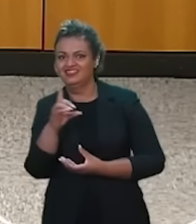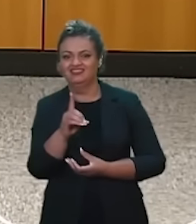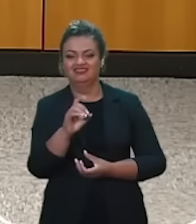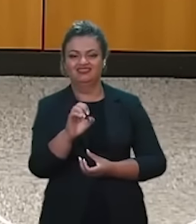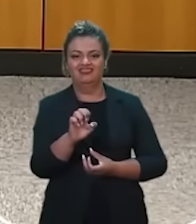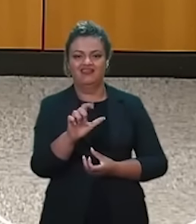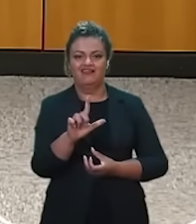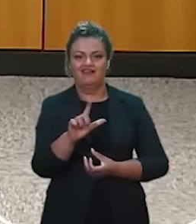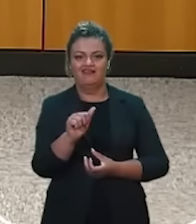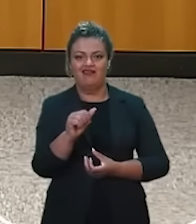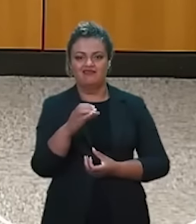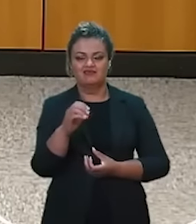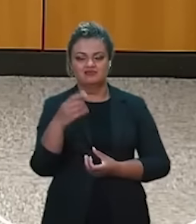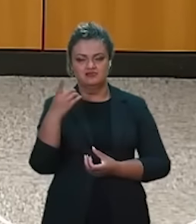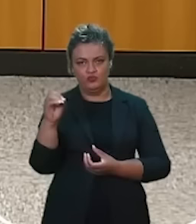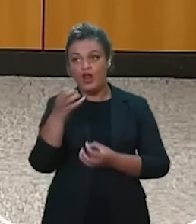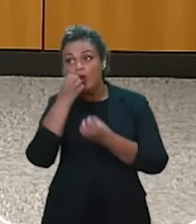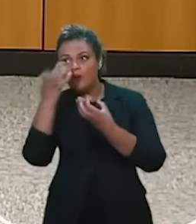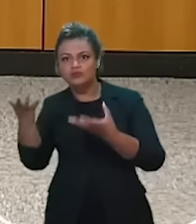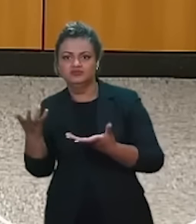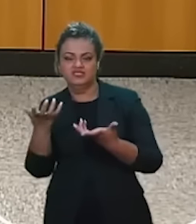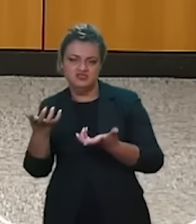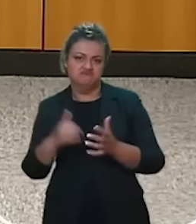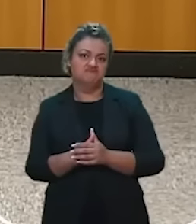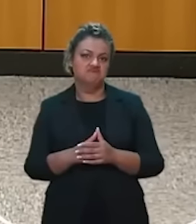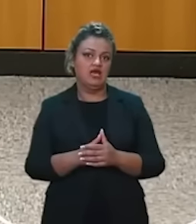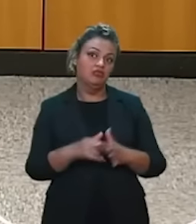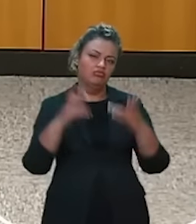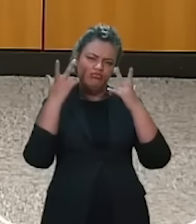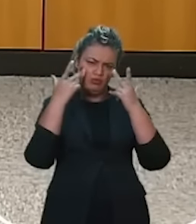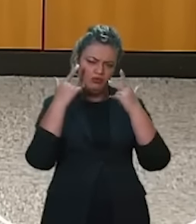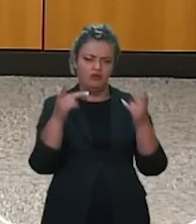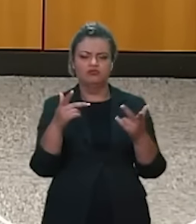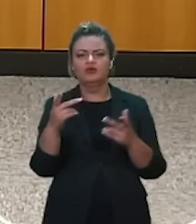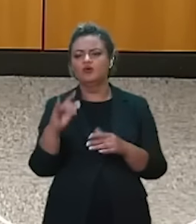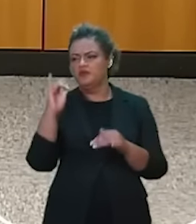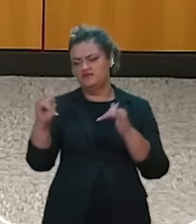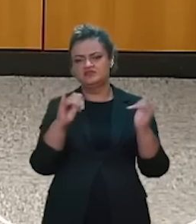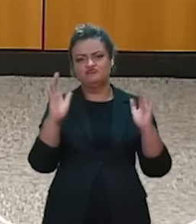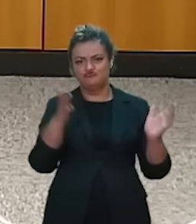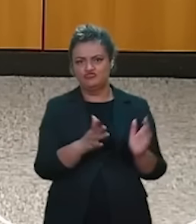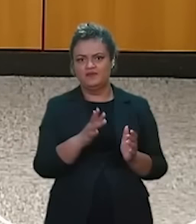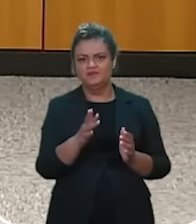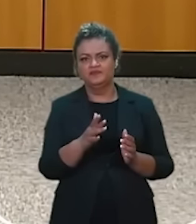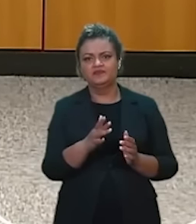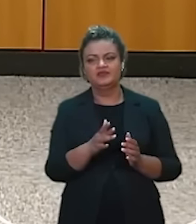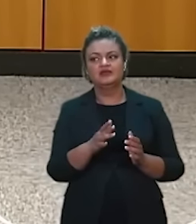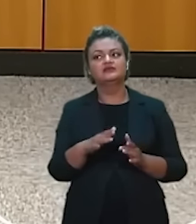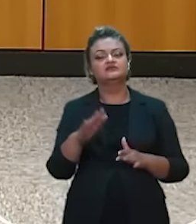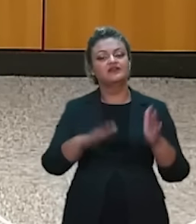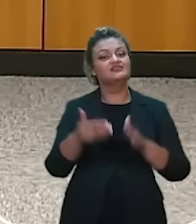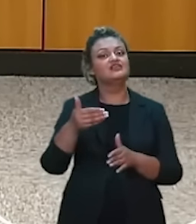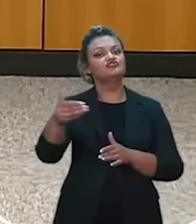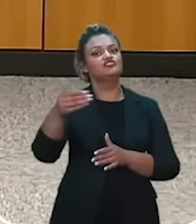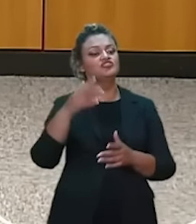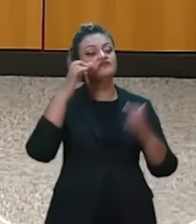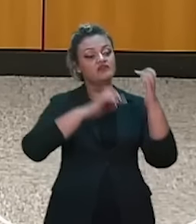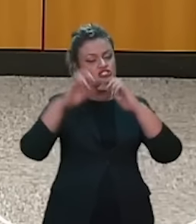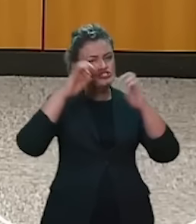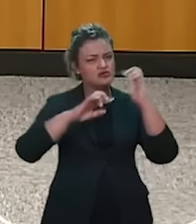eh homologada e é natural como eu tenho assinalado aqui que haja Outros Atos de